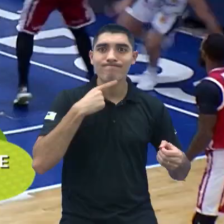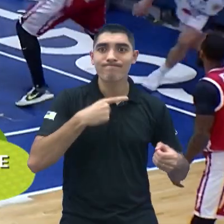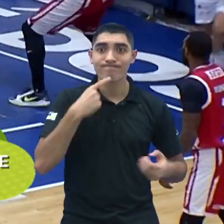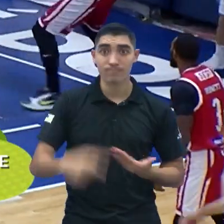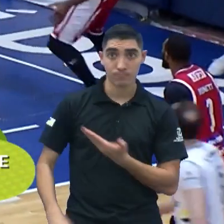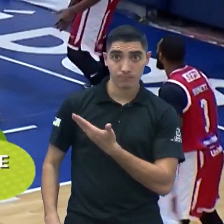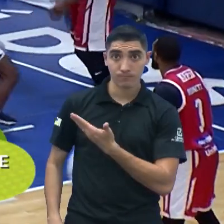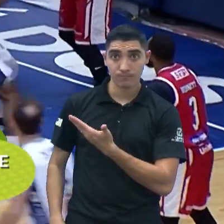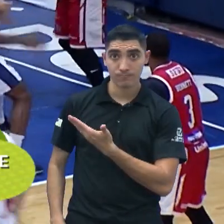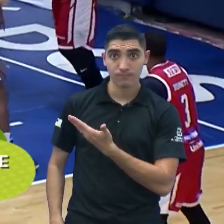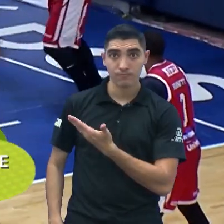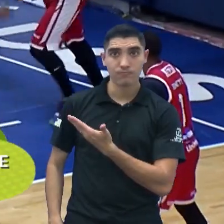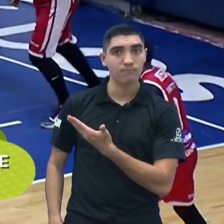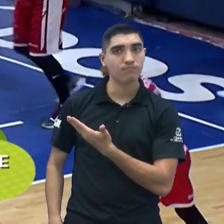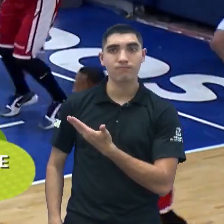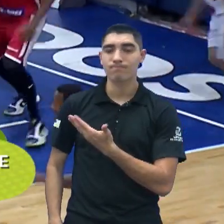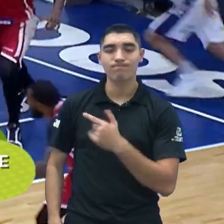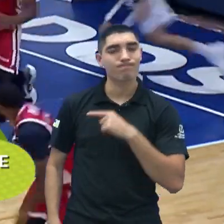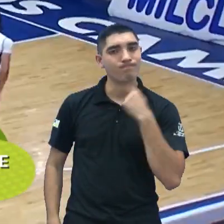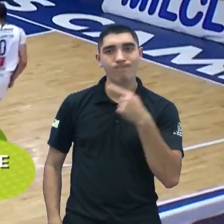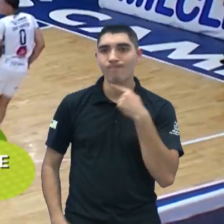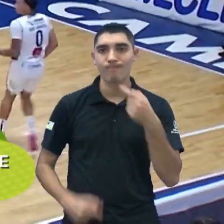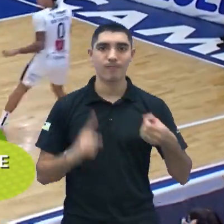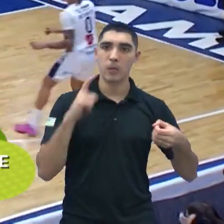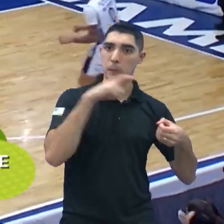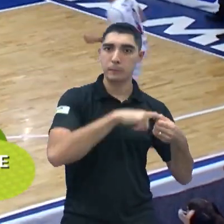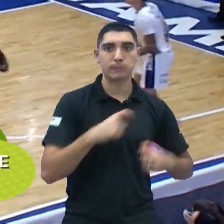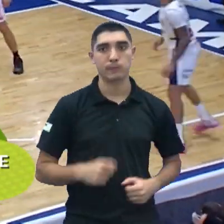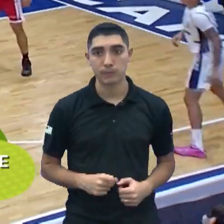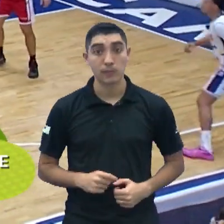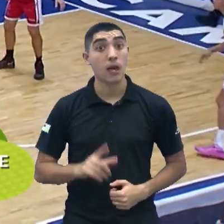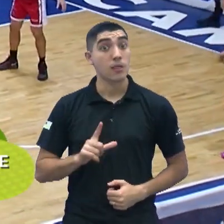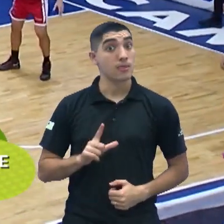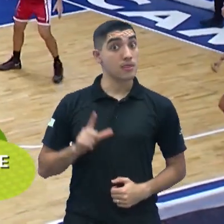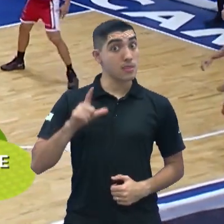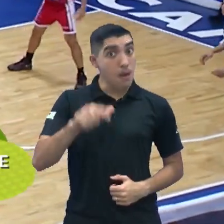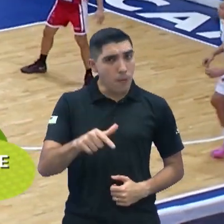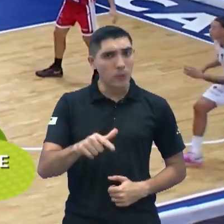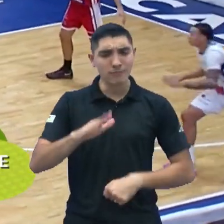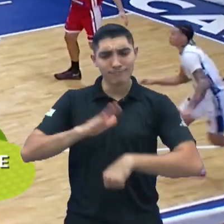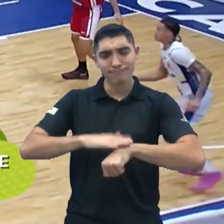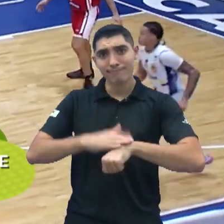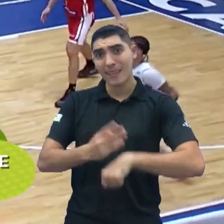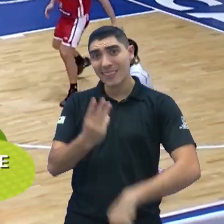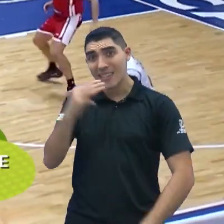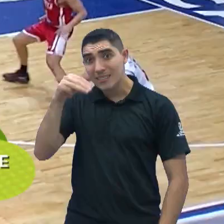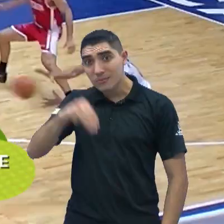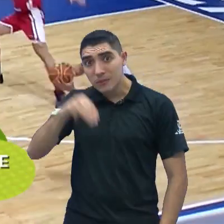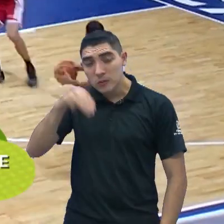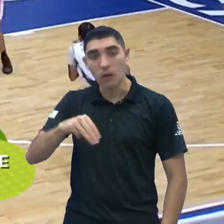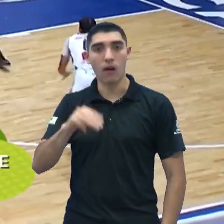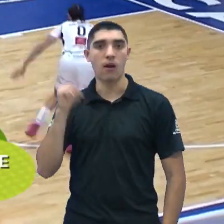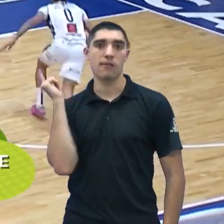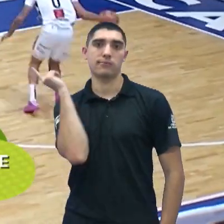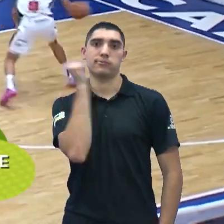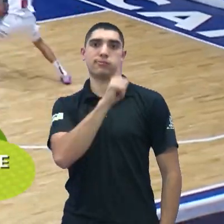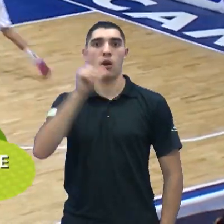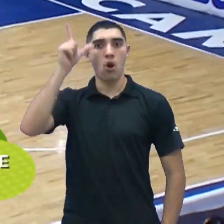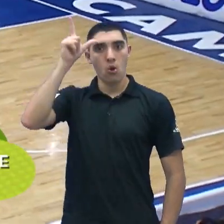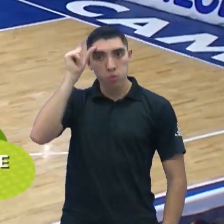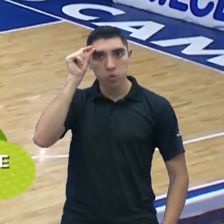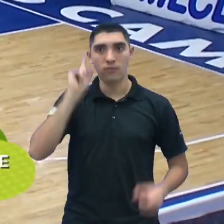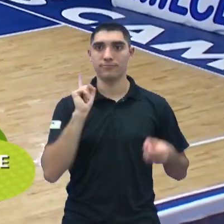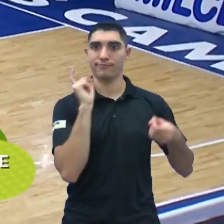a bola simplesmente não caía. Mas depois de mais de 3 minutos em branco, ela